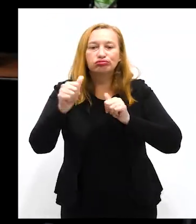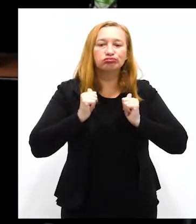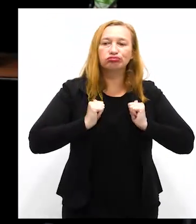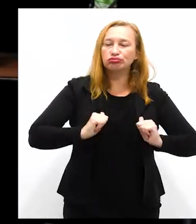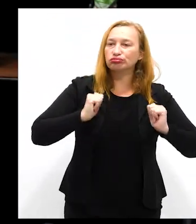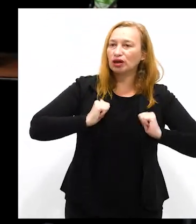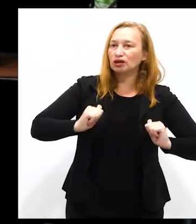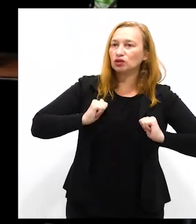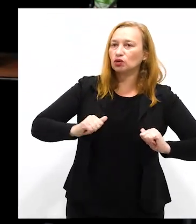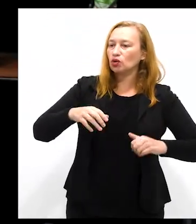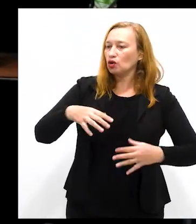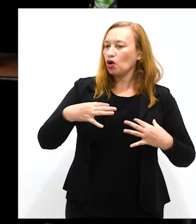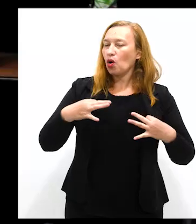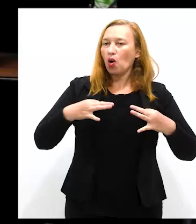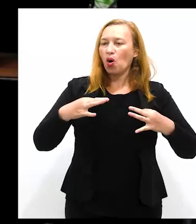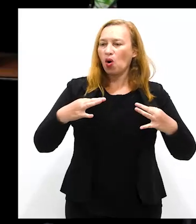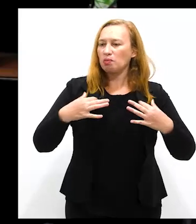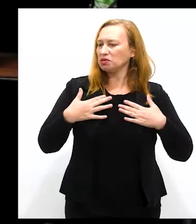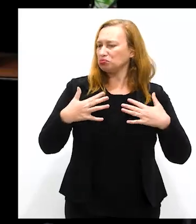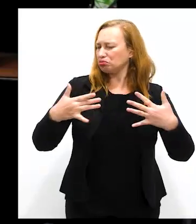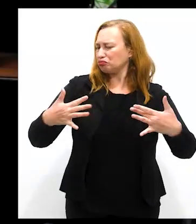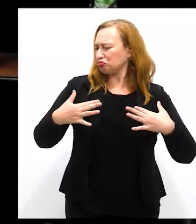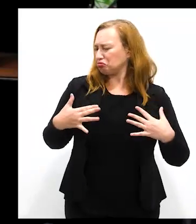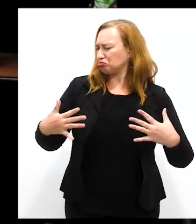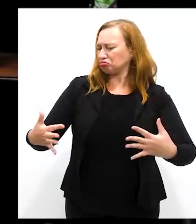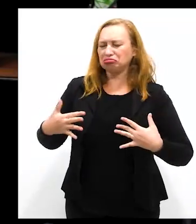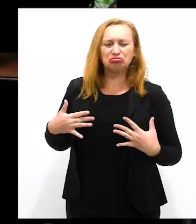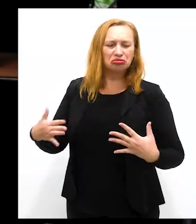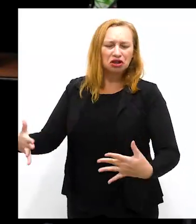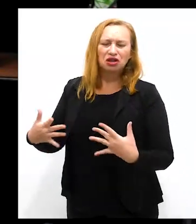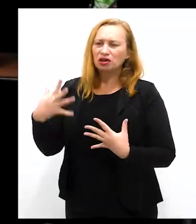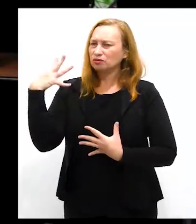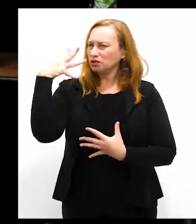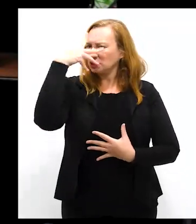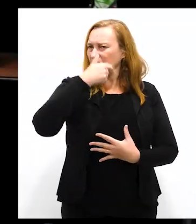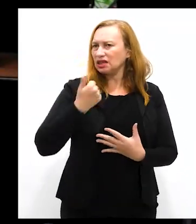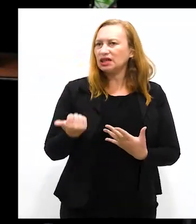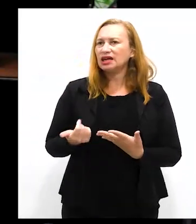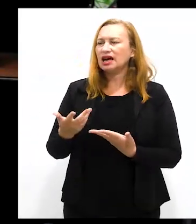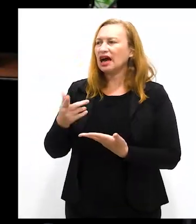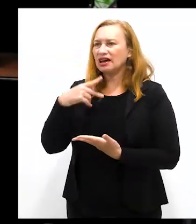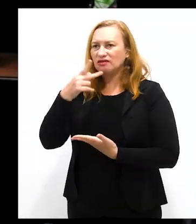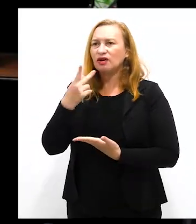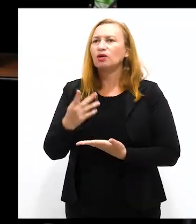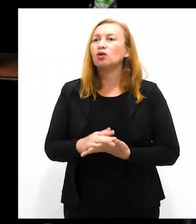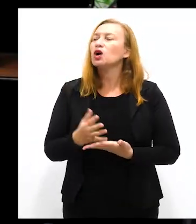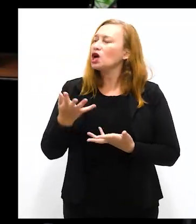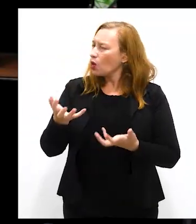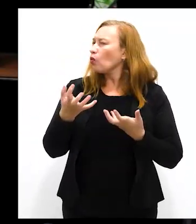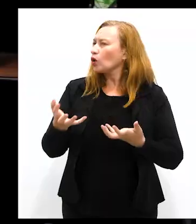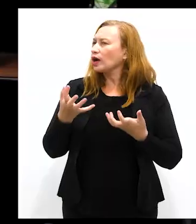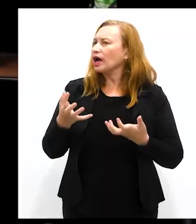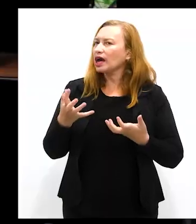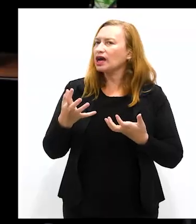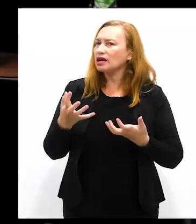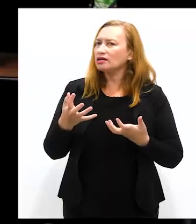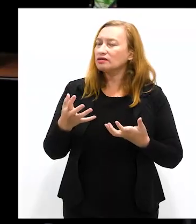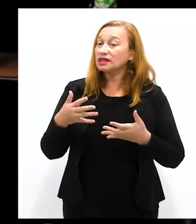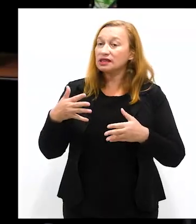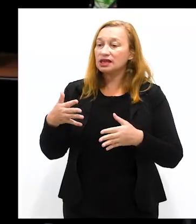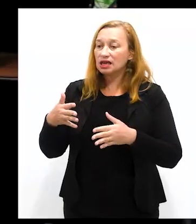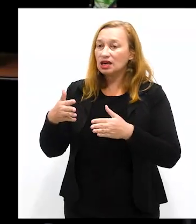os atores vestiram com roupas de luxo, de aeronáutica e blá, blá, blá. E ele falou assim,